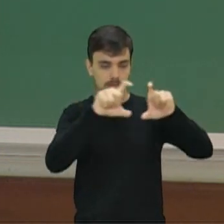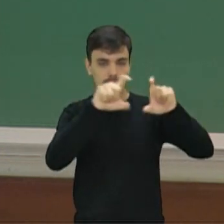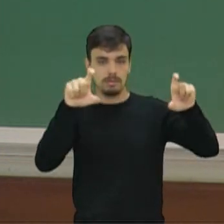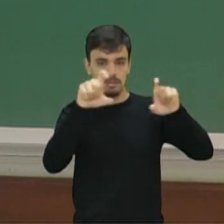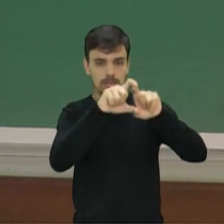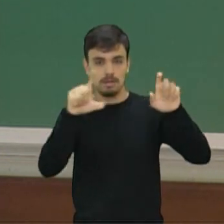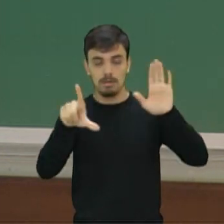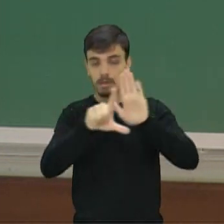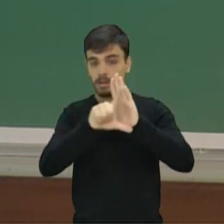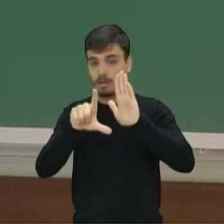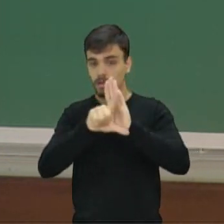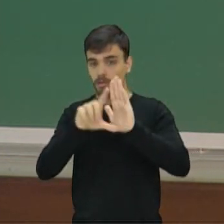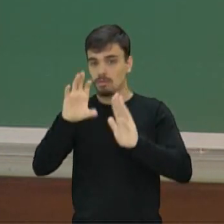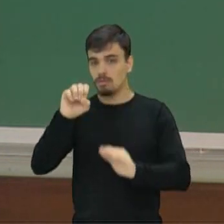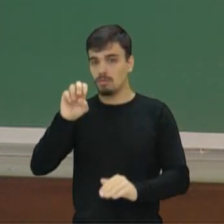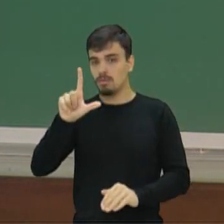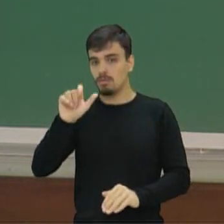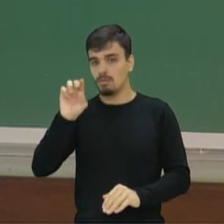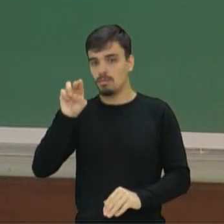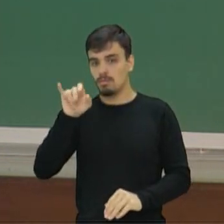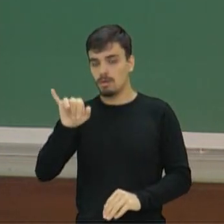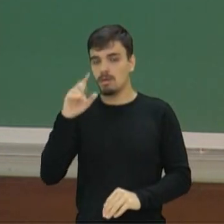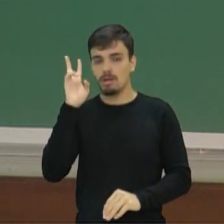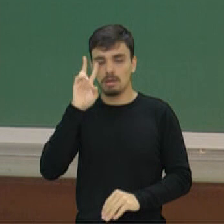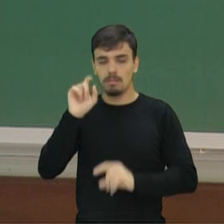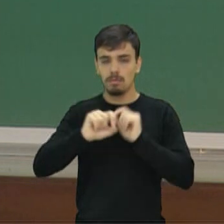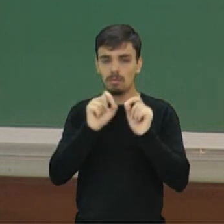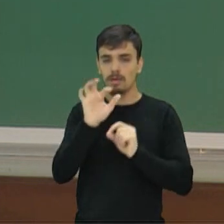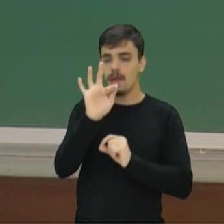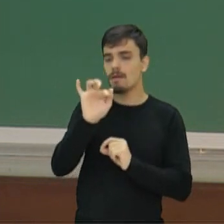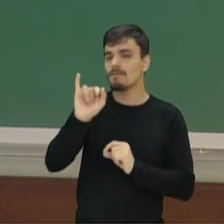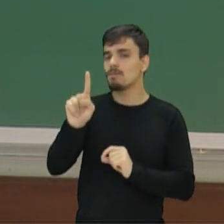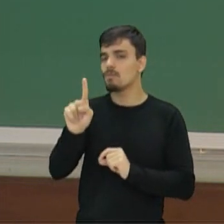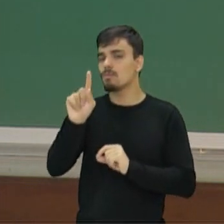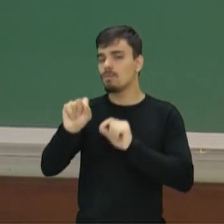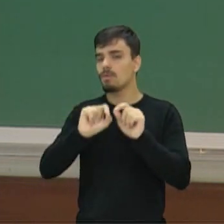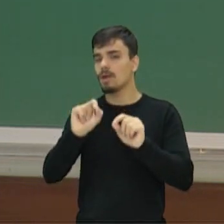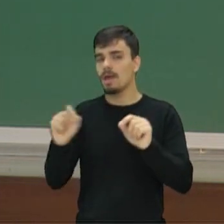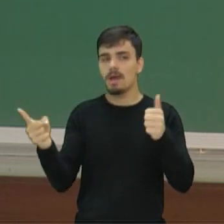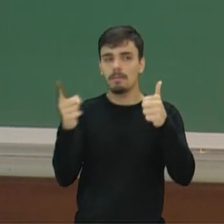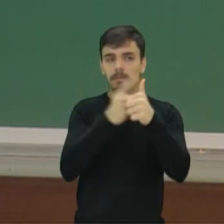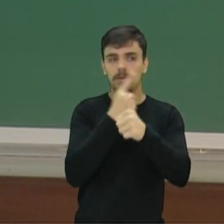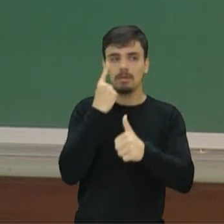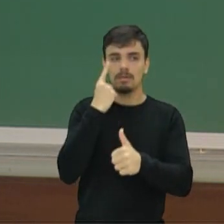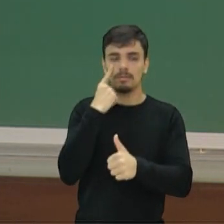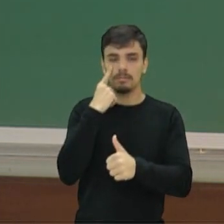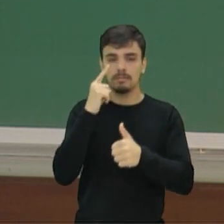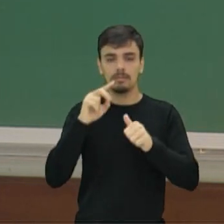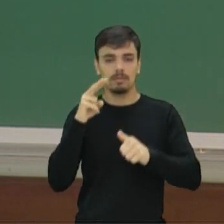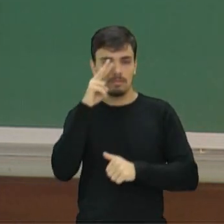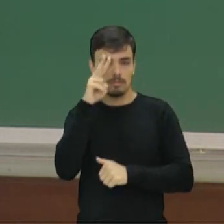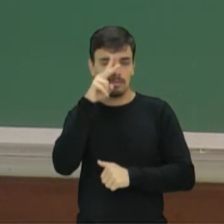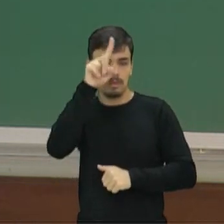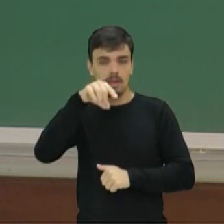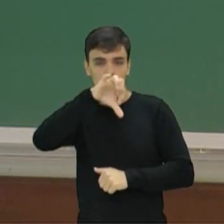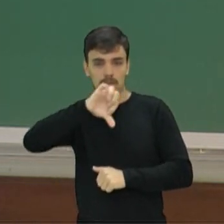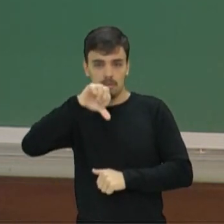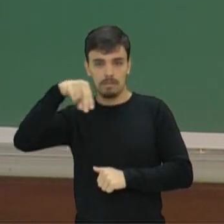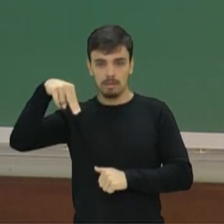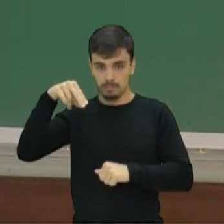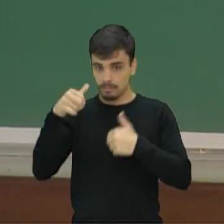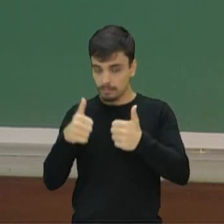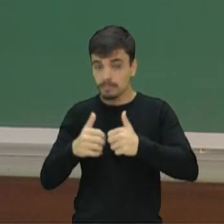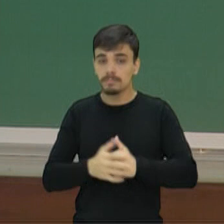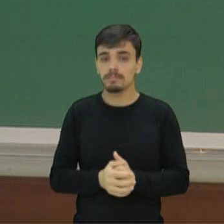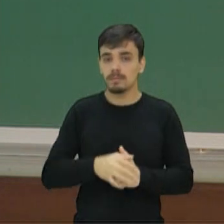da força elétrica. Lembrando que o F1 é a situação número 1, onde a força é 9 newtons,